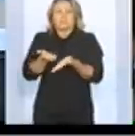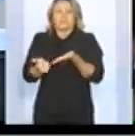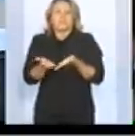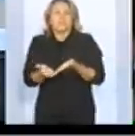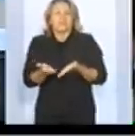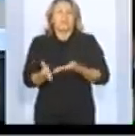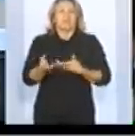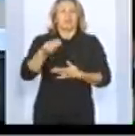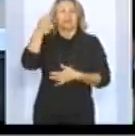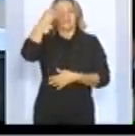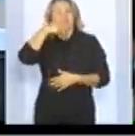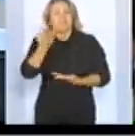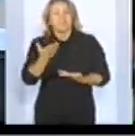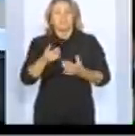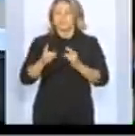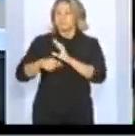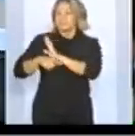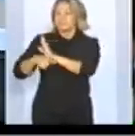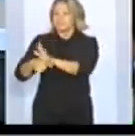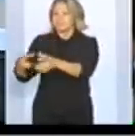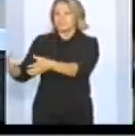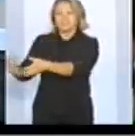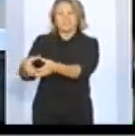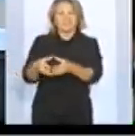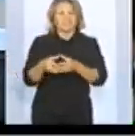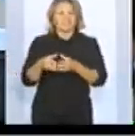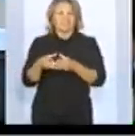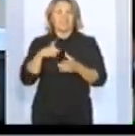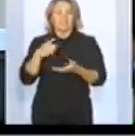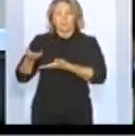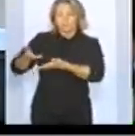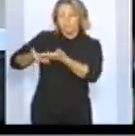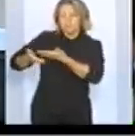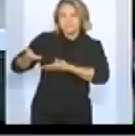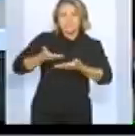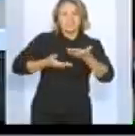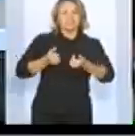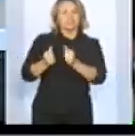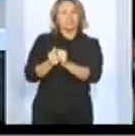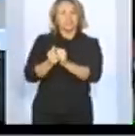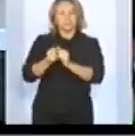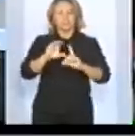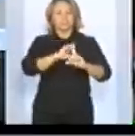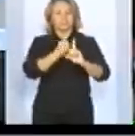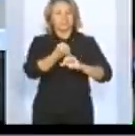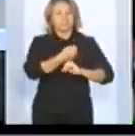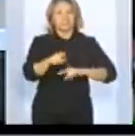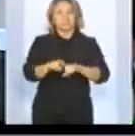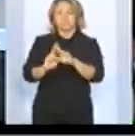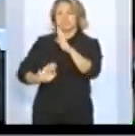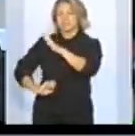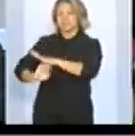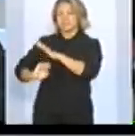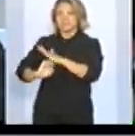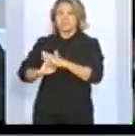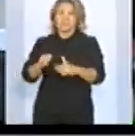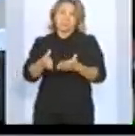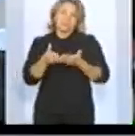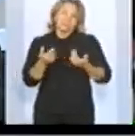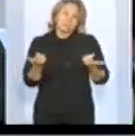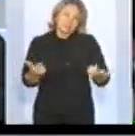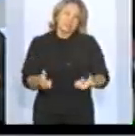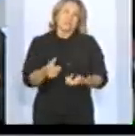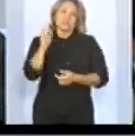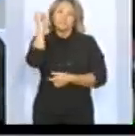atender a população e gerar uma relação entre a empresa e a comunidade. Impedir isso